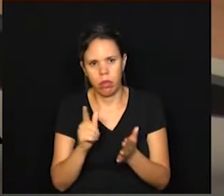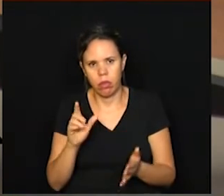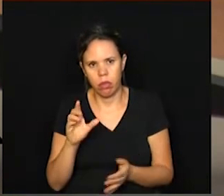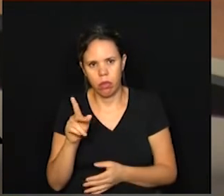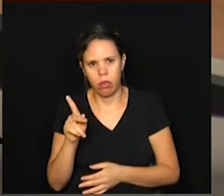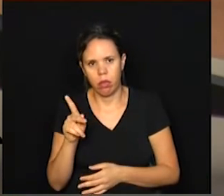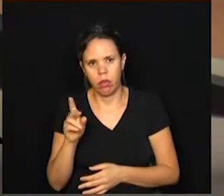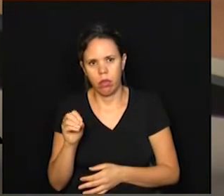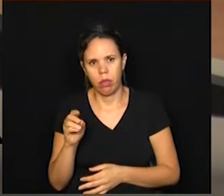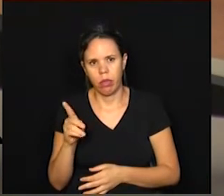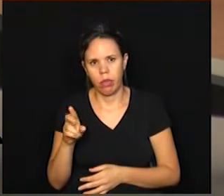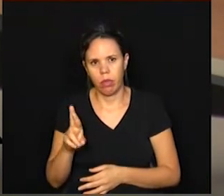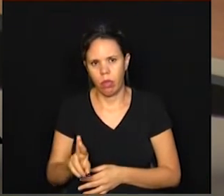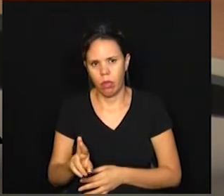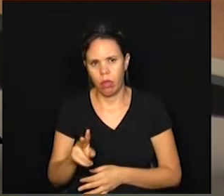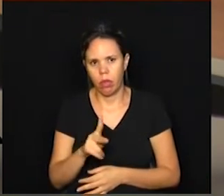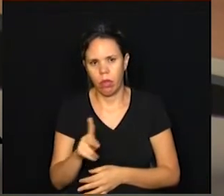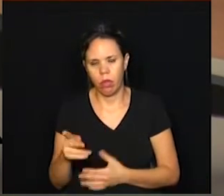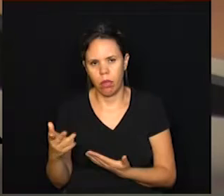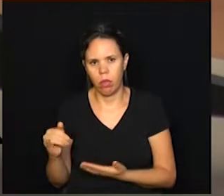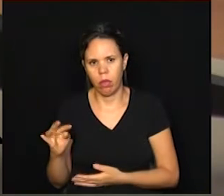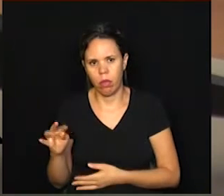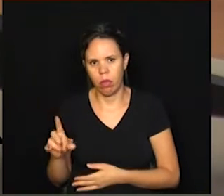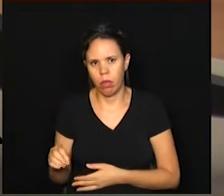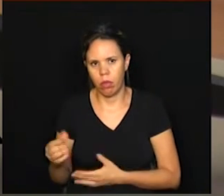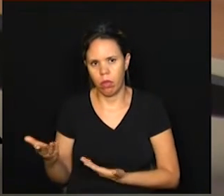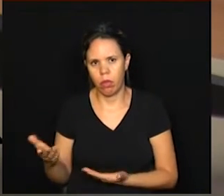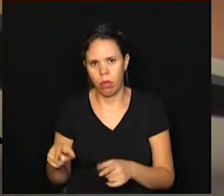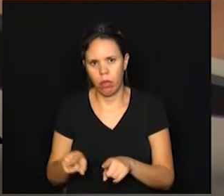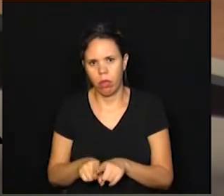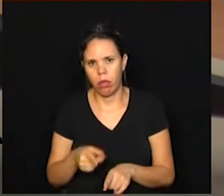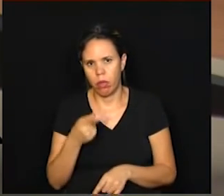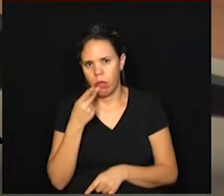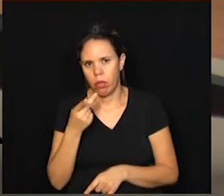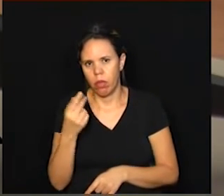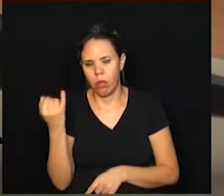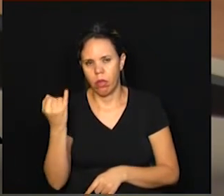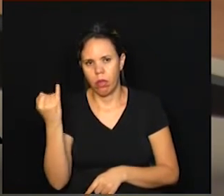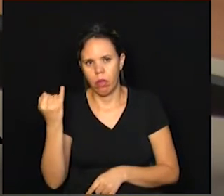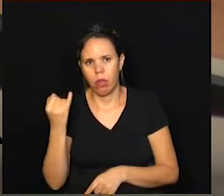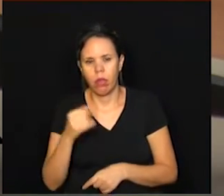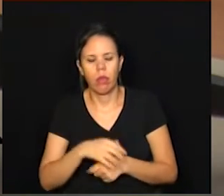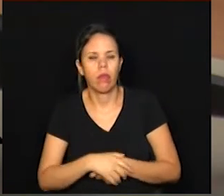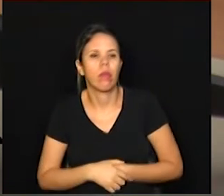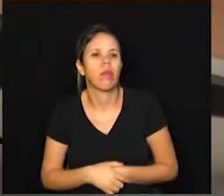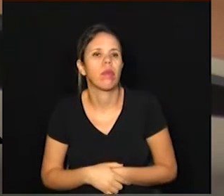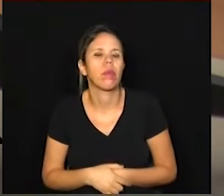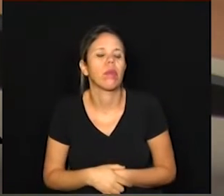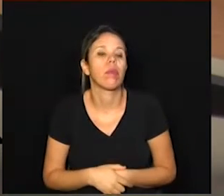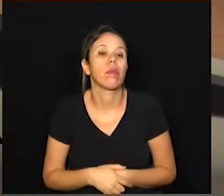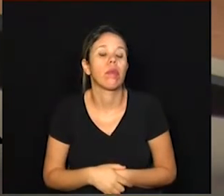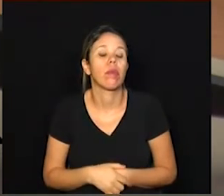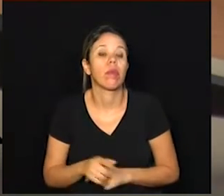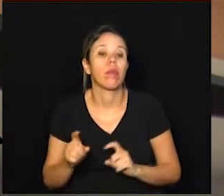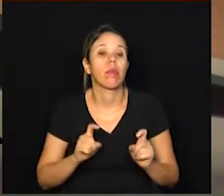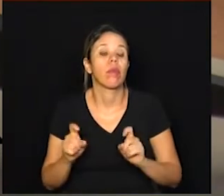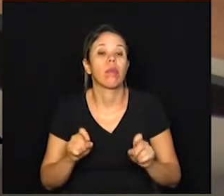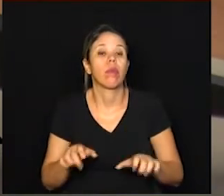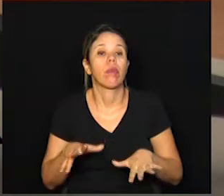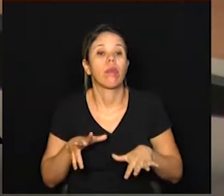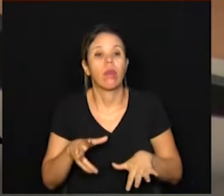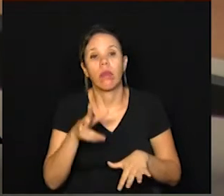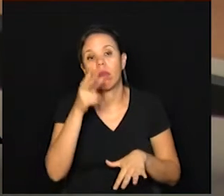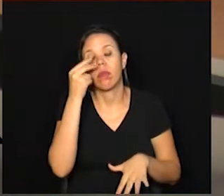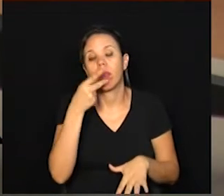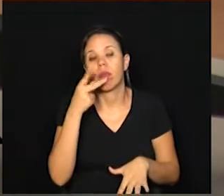e também do seu presidente agora, Ítalo, e dizer da importância dessa audiência pública que